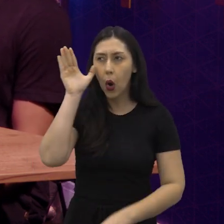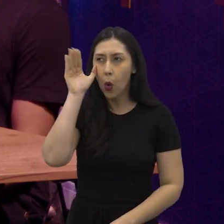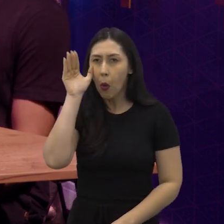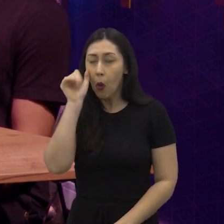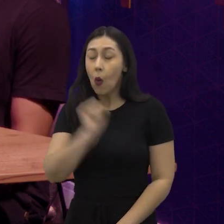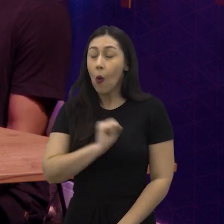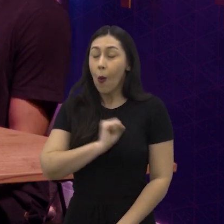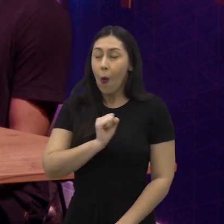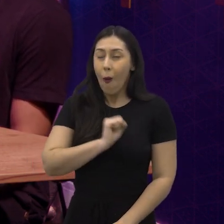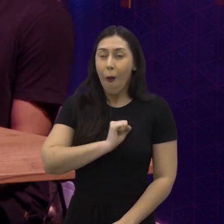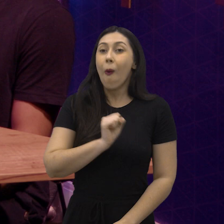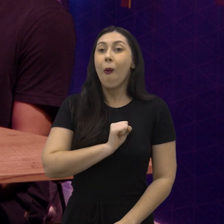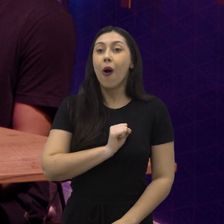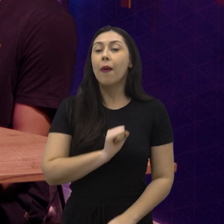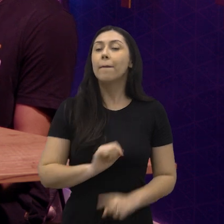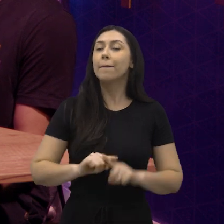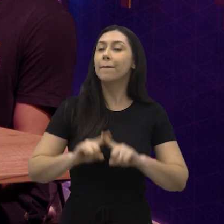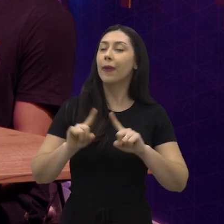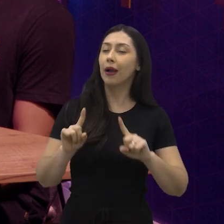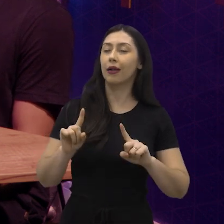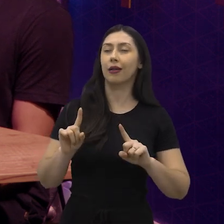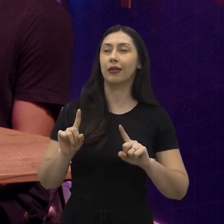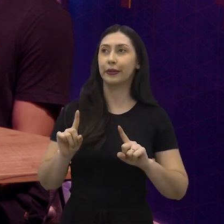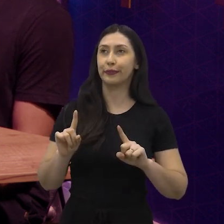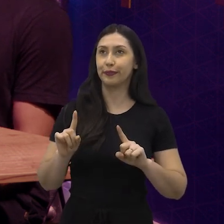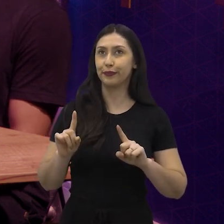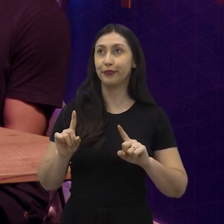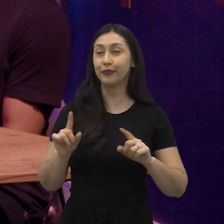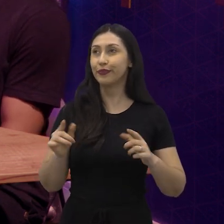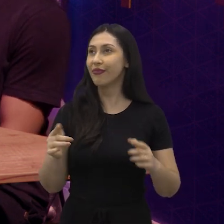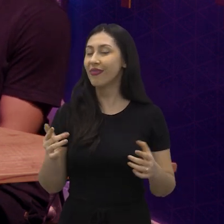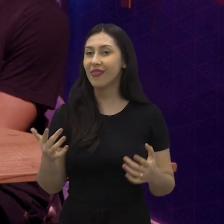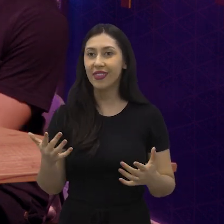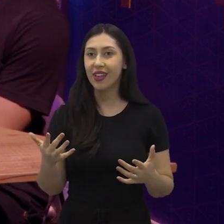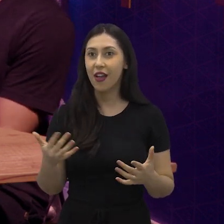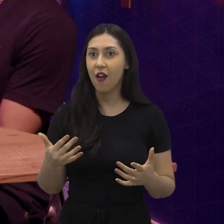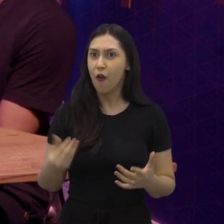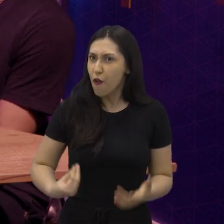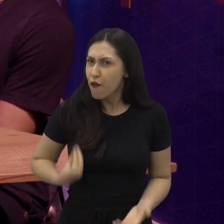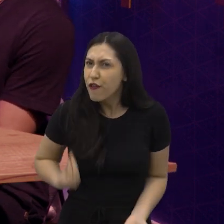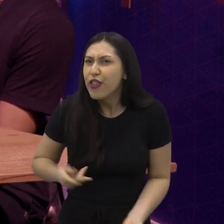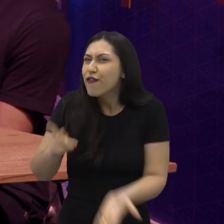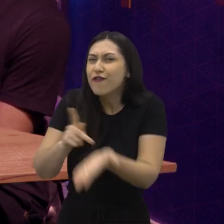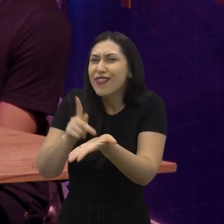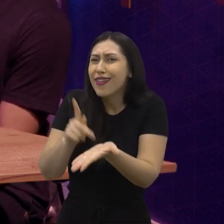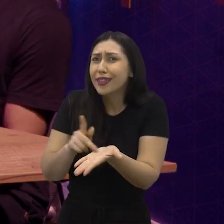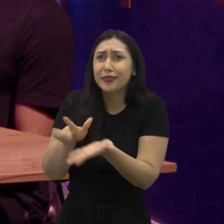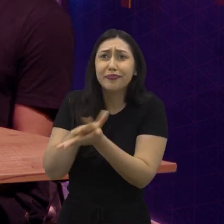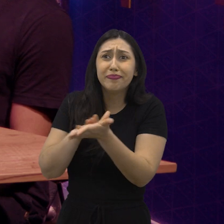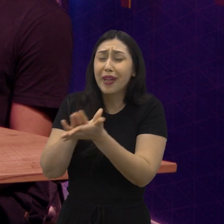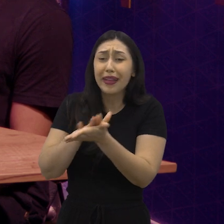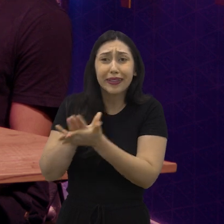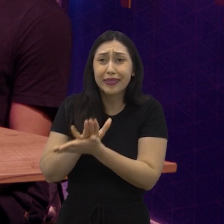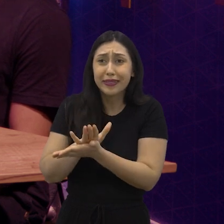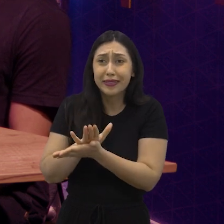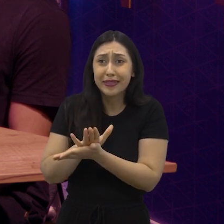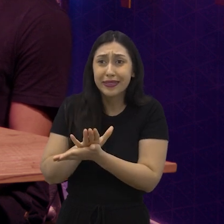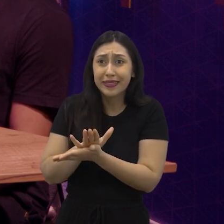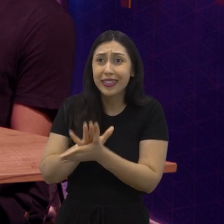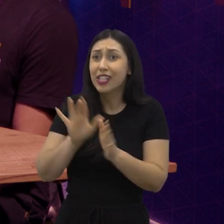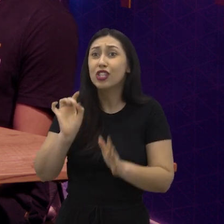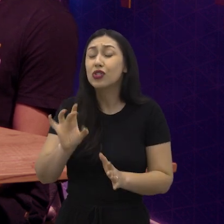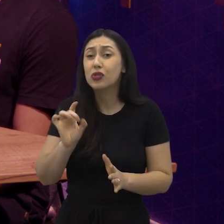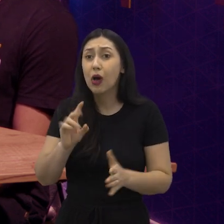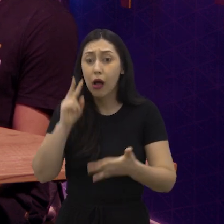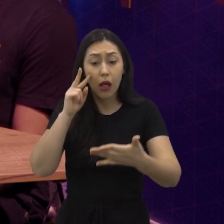suspense, a gente fica tenso, mas sem estar realmente vivendo uma situação de perigo. Então é uma situação